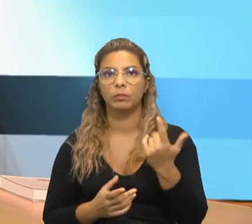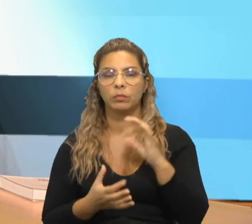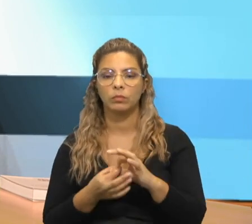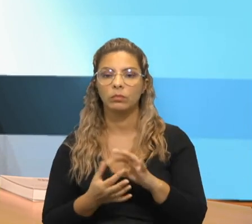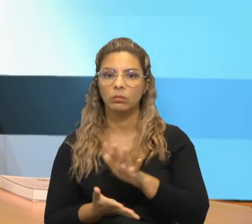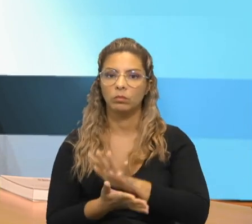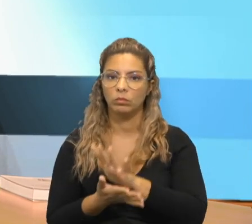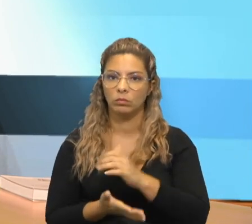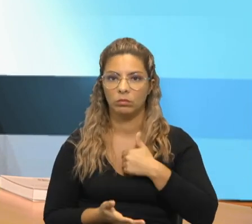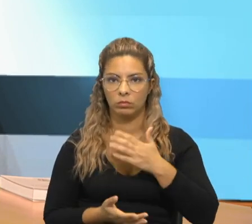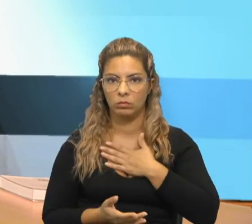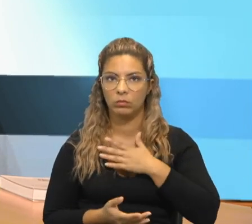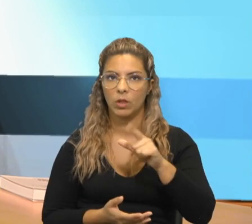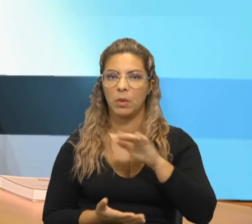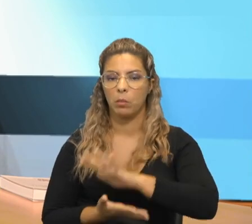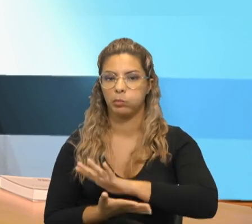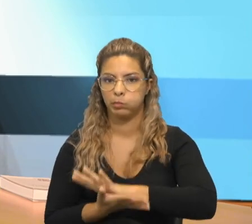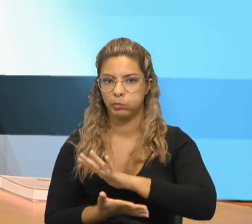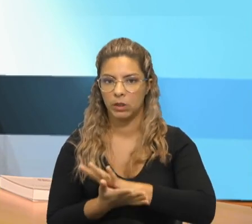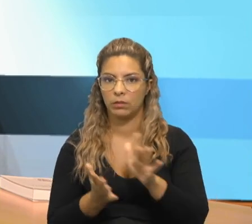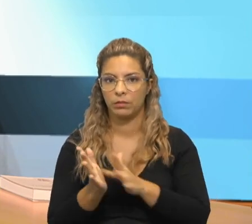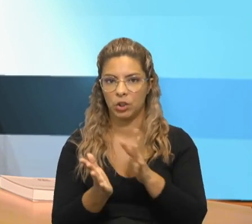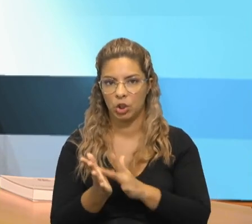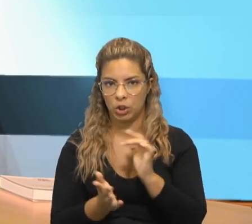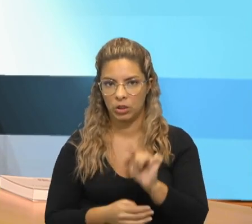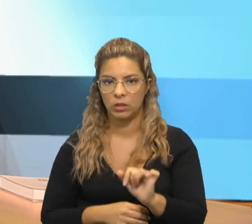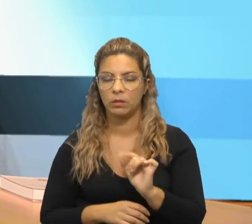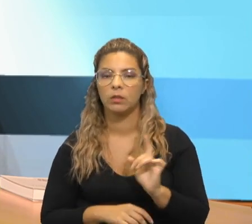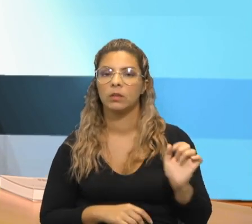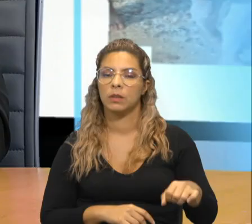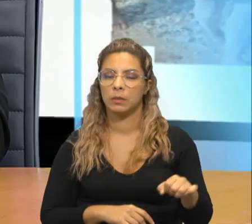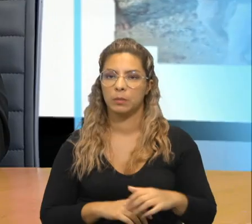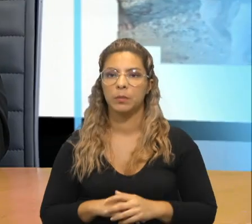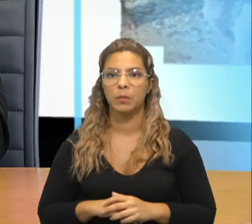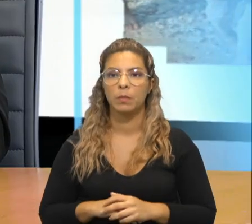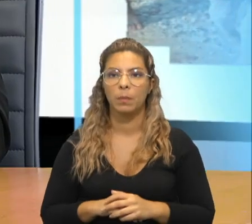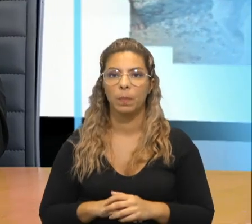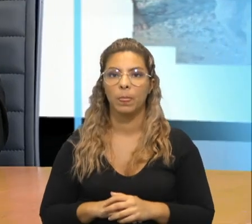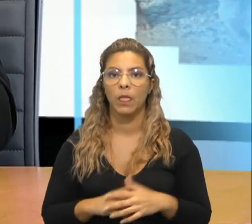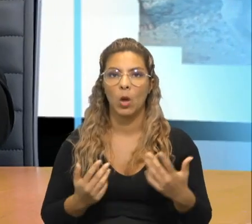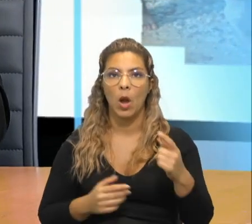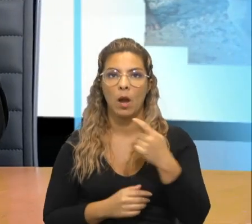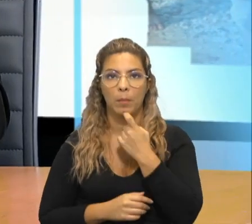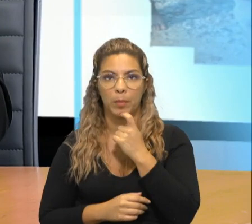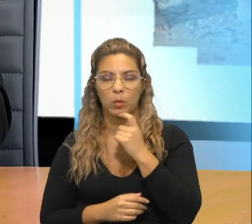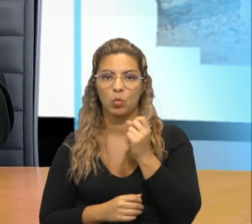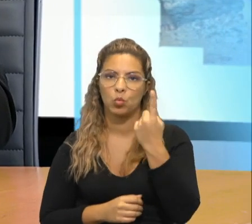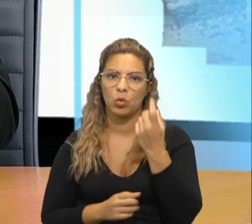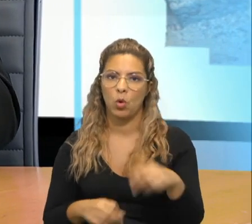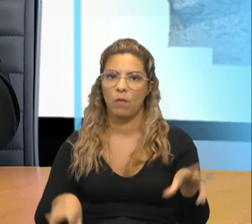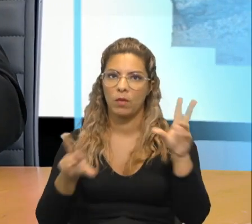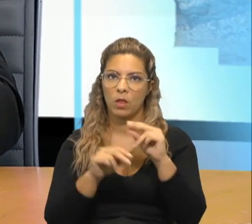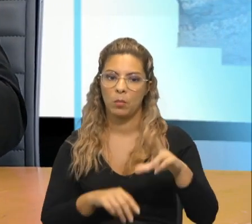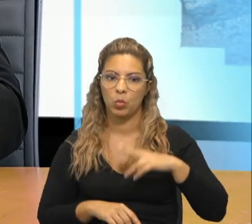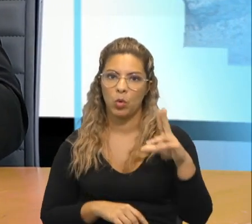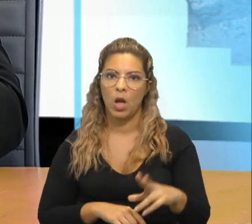editora e da publicação de uma revista. Sim. Nós, agora em abril, tivemos uma novidade. Portugal não